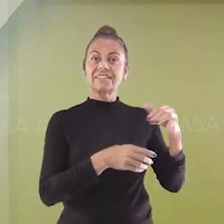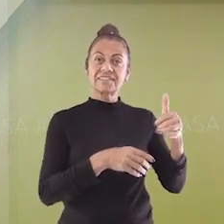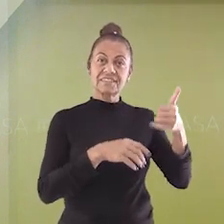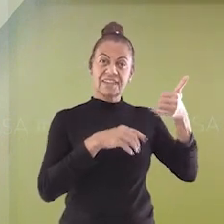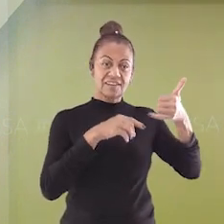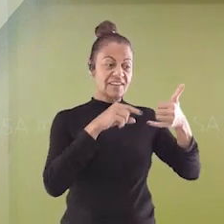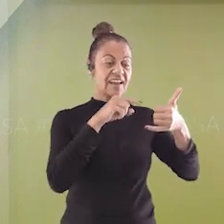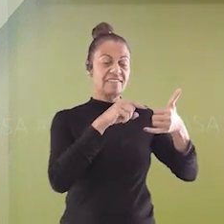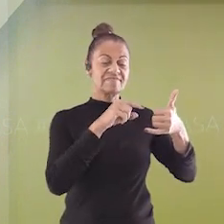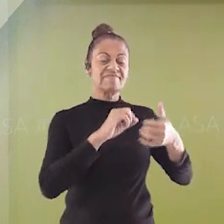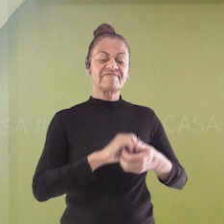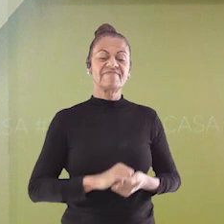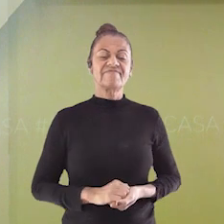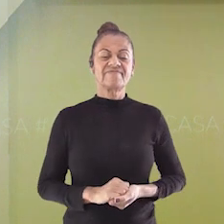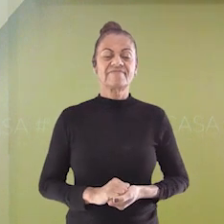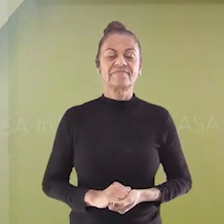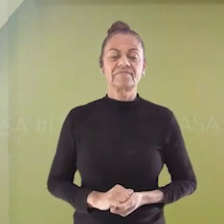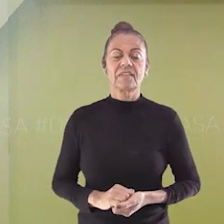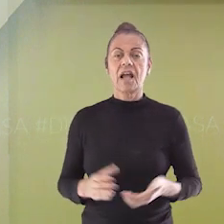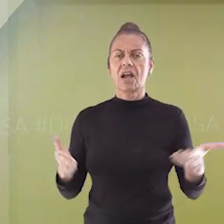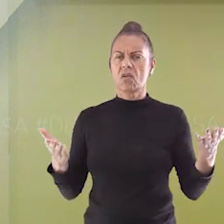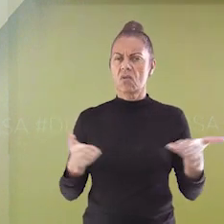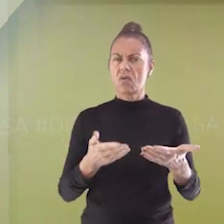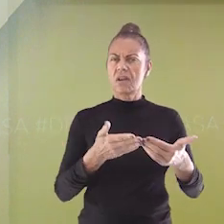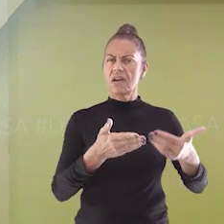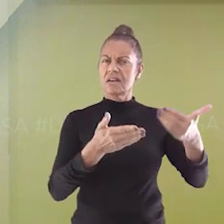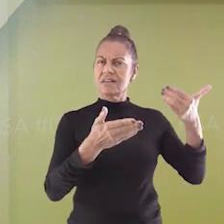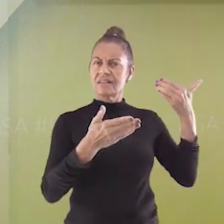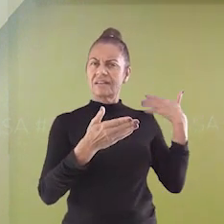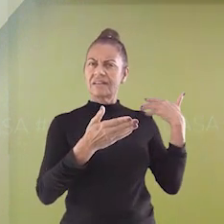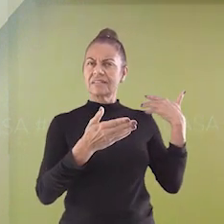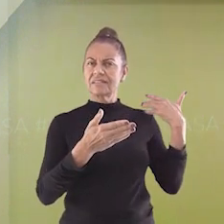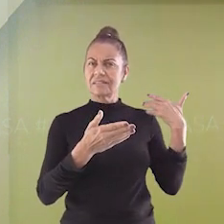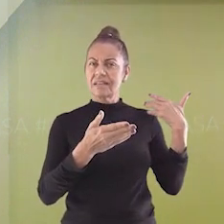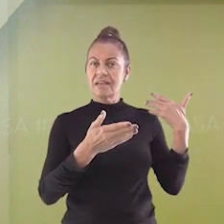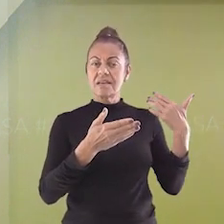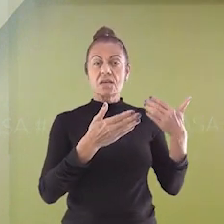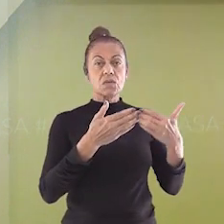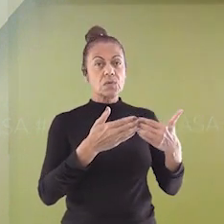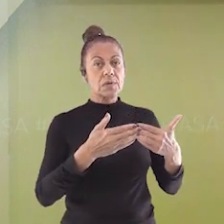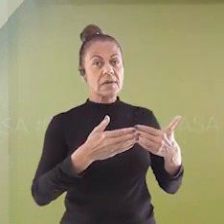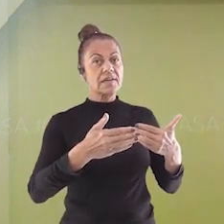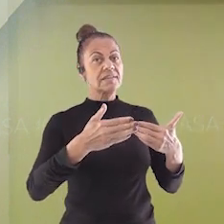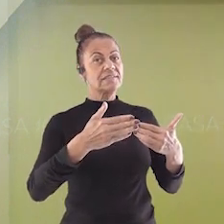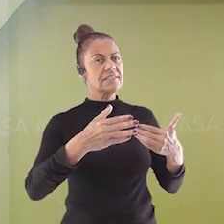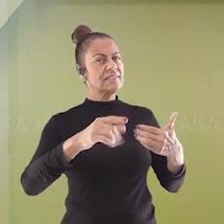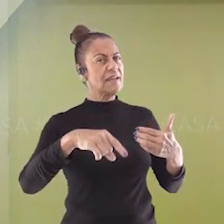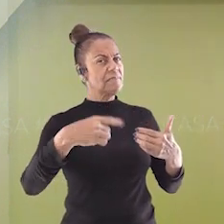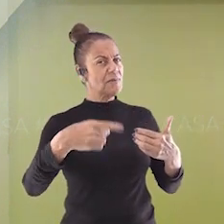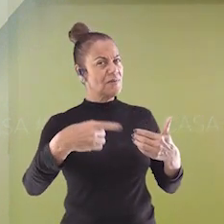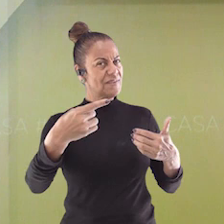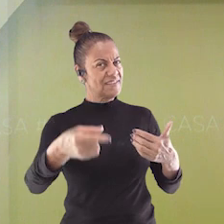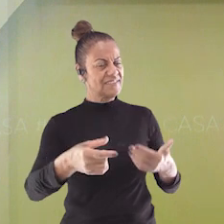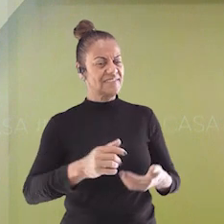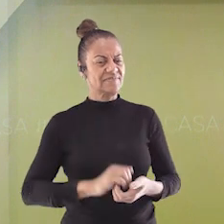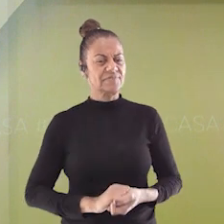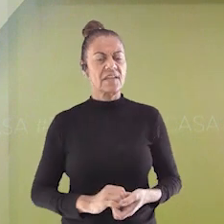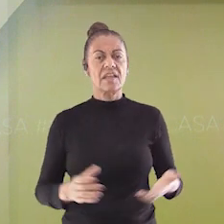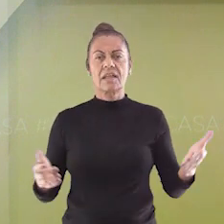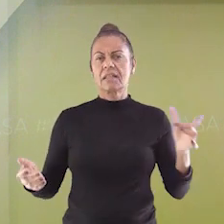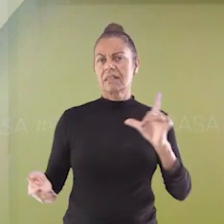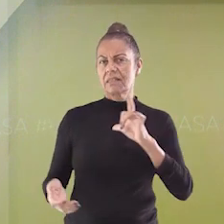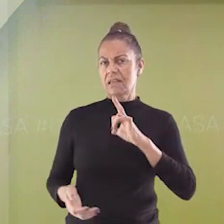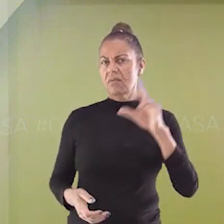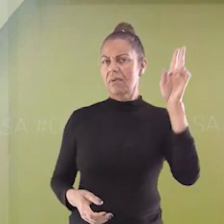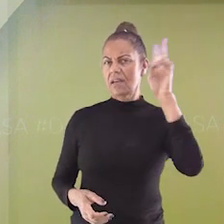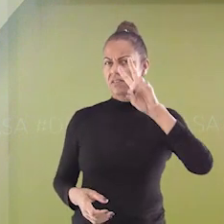Vamos compreender o antes, o durante e o depois? Vou contar uma história muito divertida, escrita